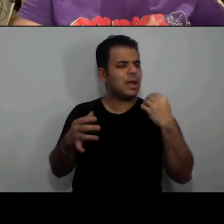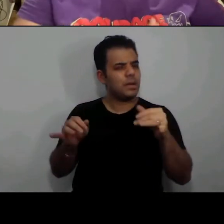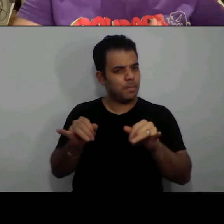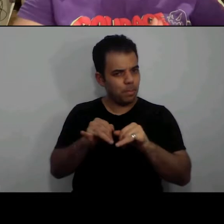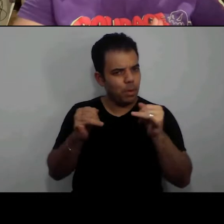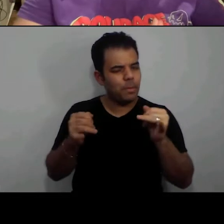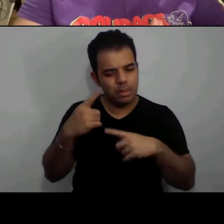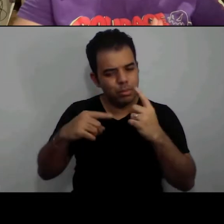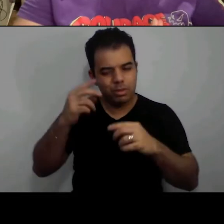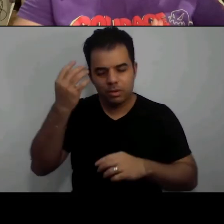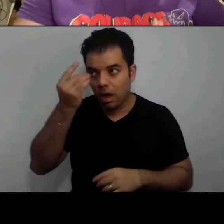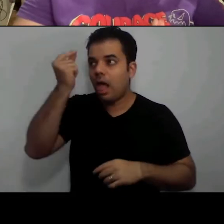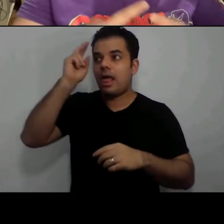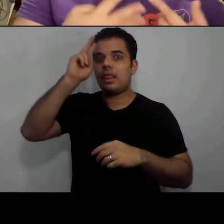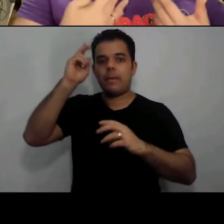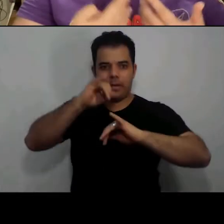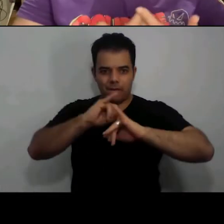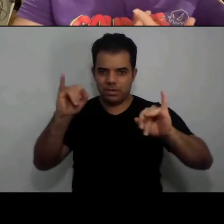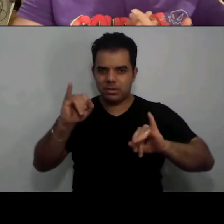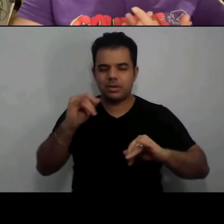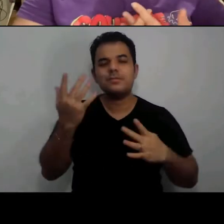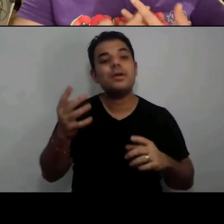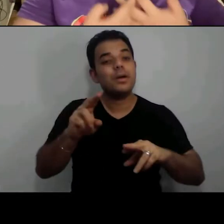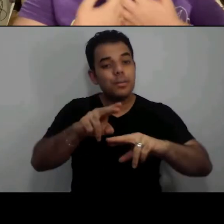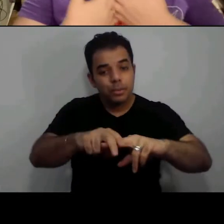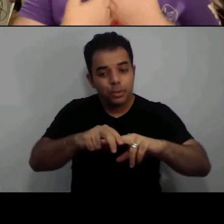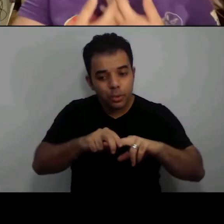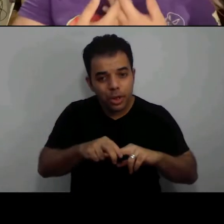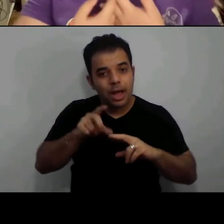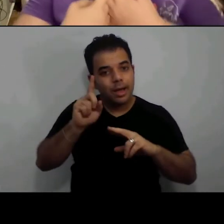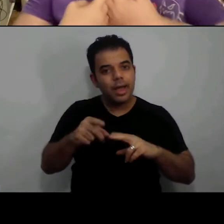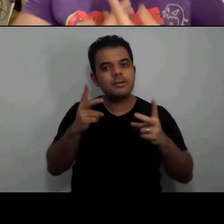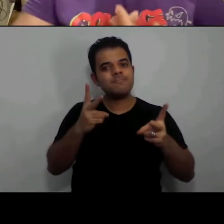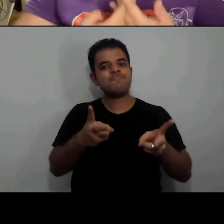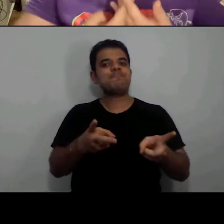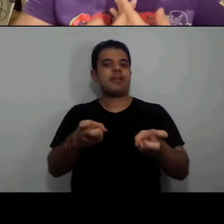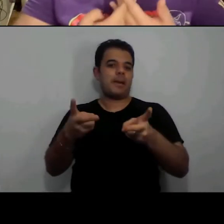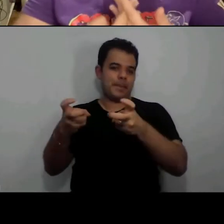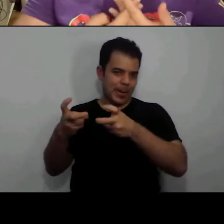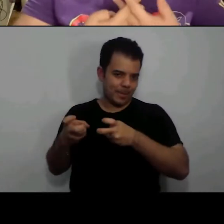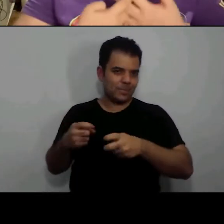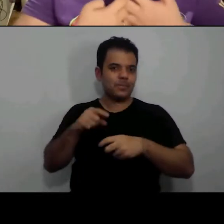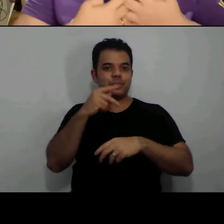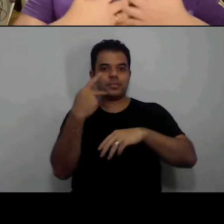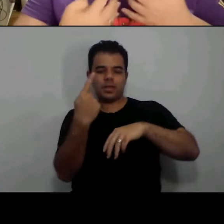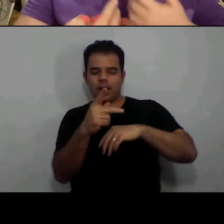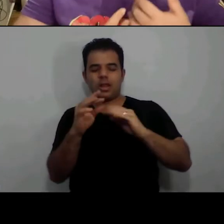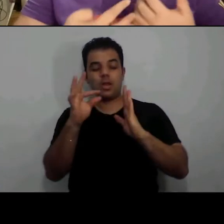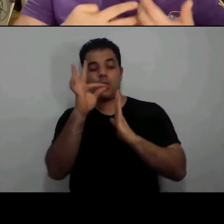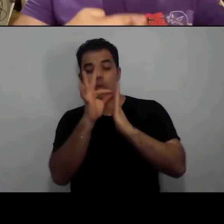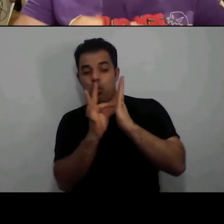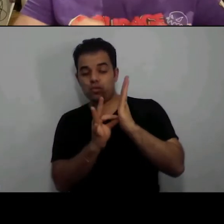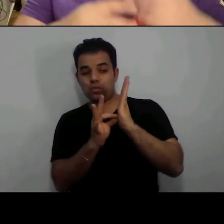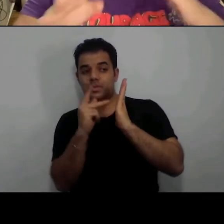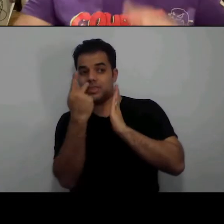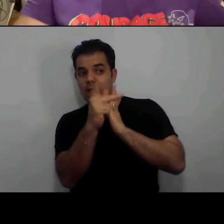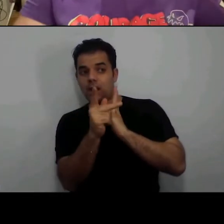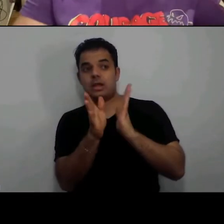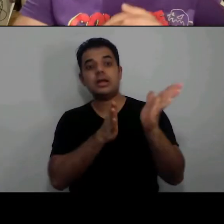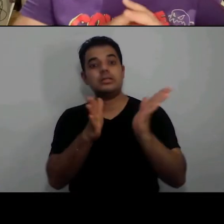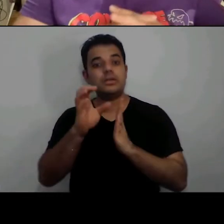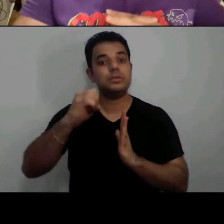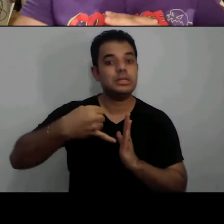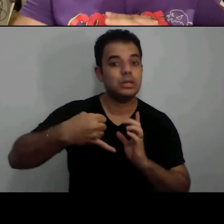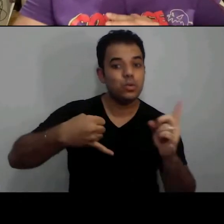eu vou lembrar, né? Então, por isso que eu vejo que a pessoa que vai ditar que seu código está acessível ou não,